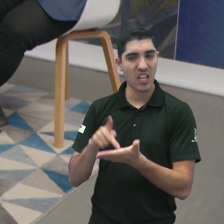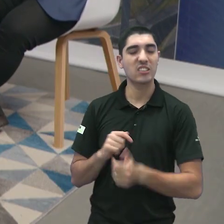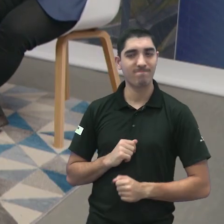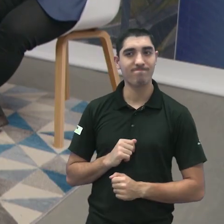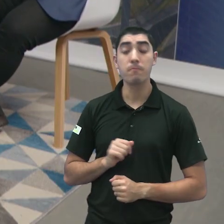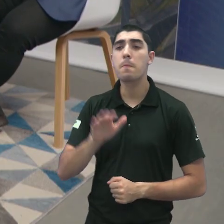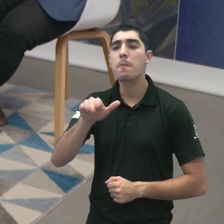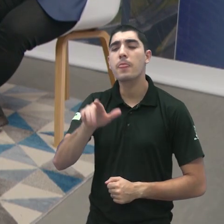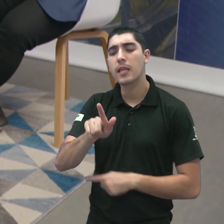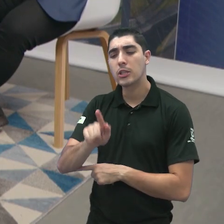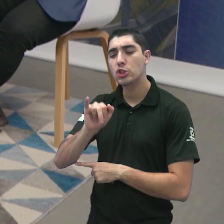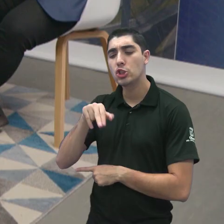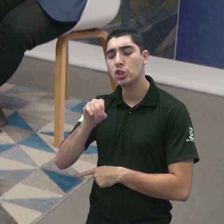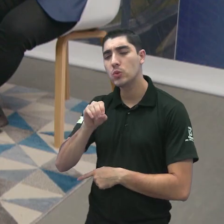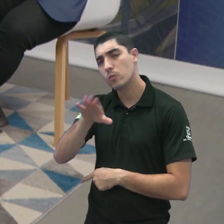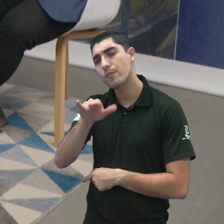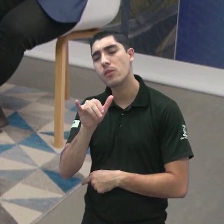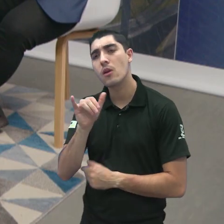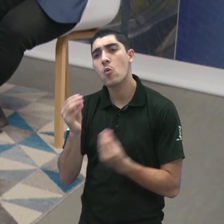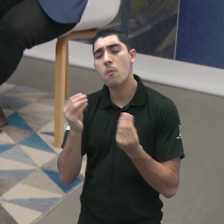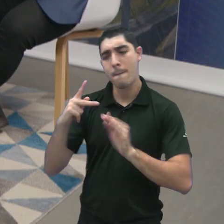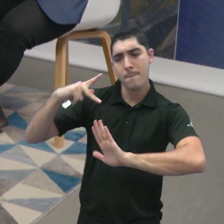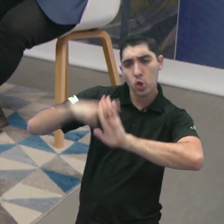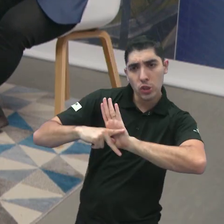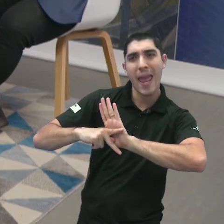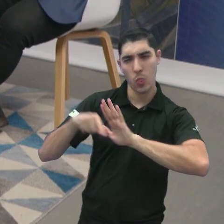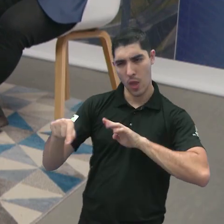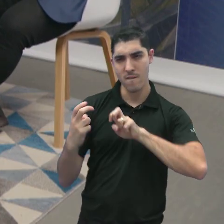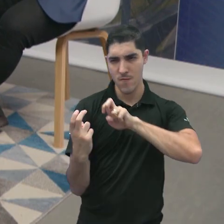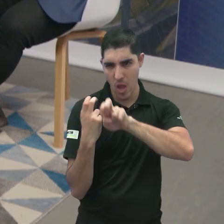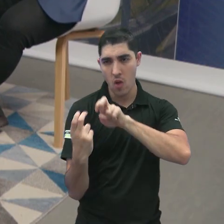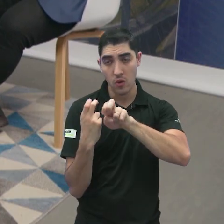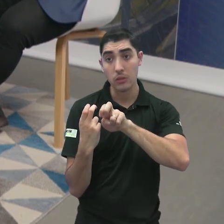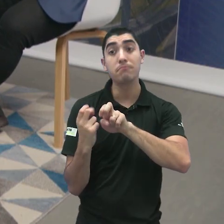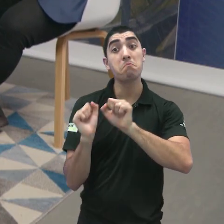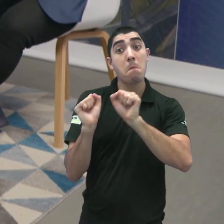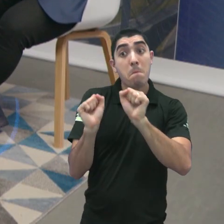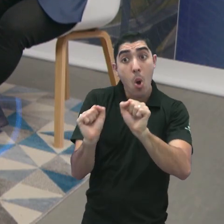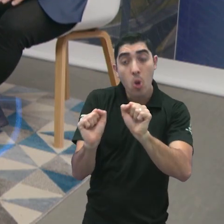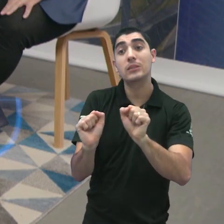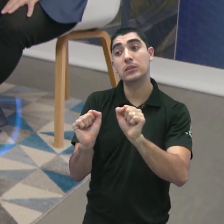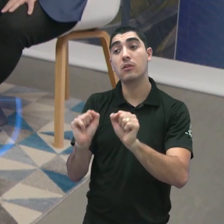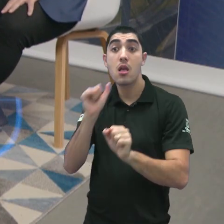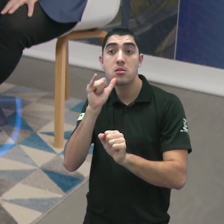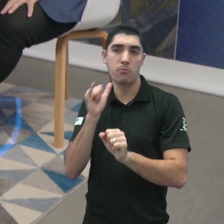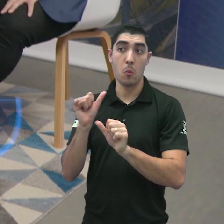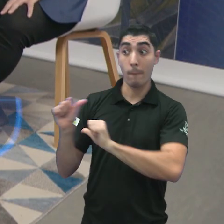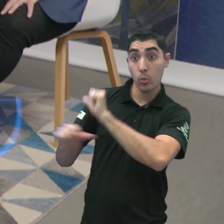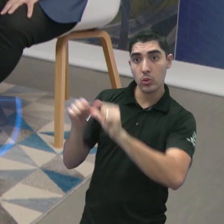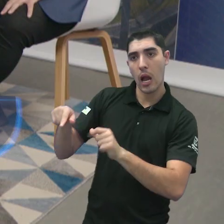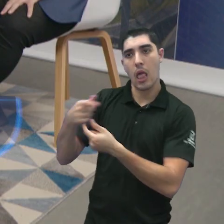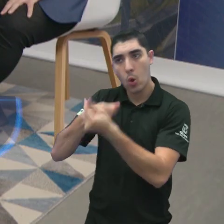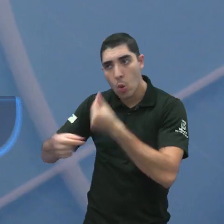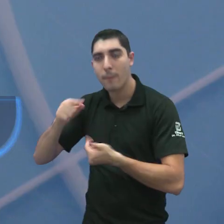forma projetos ferroviários de passageiros podem impactar o trânsito, né, a economia e também o meio